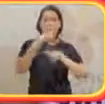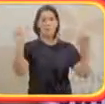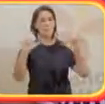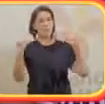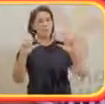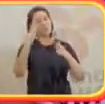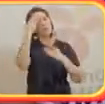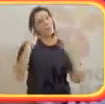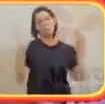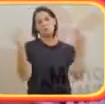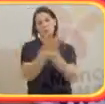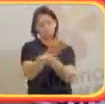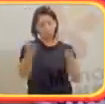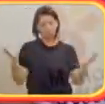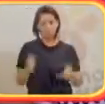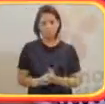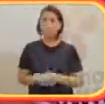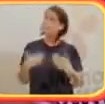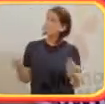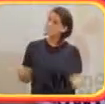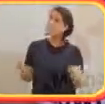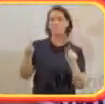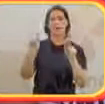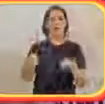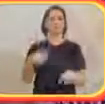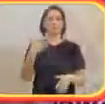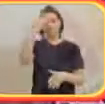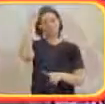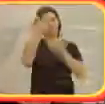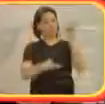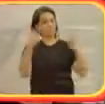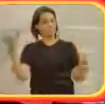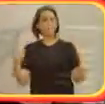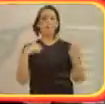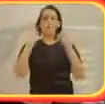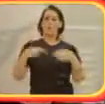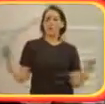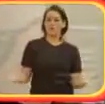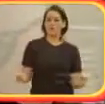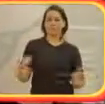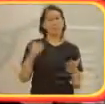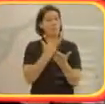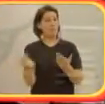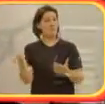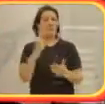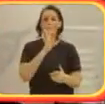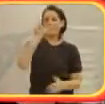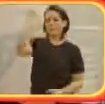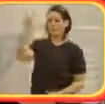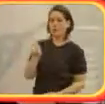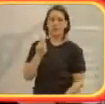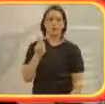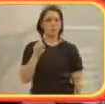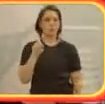do seu programa e obrigado a todos vocês. Então é isso, minha gente. Eu fico por aqui, mas não deixo